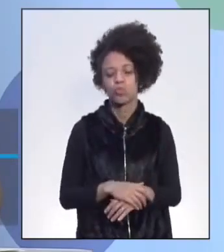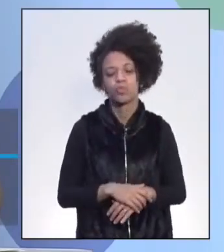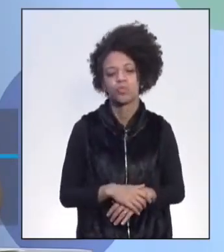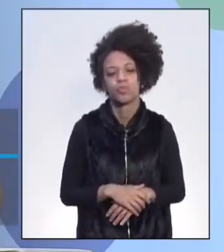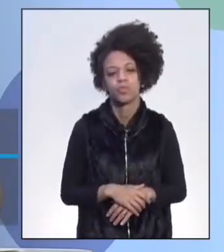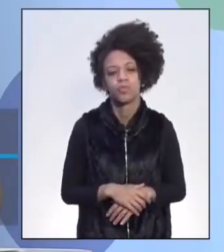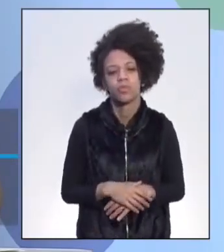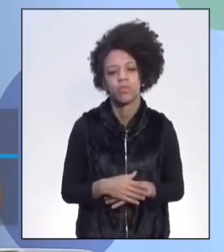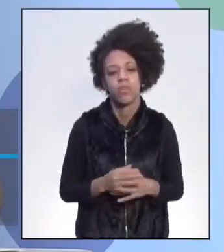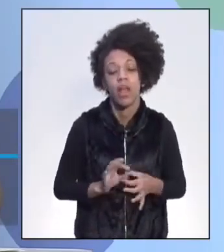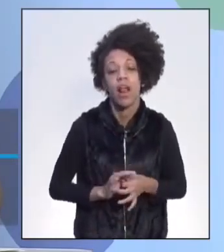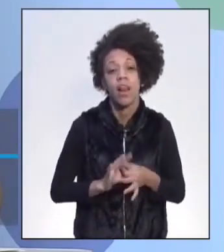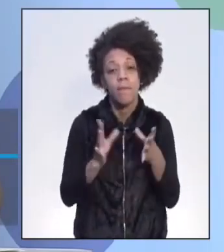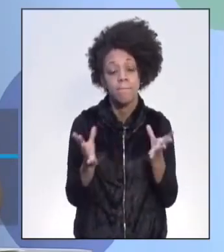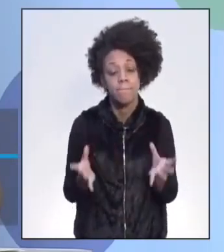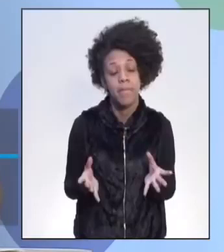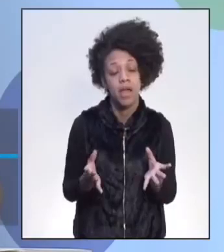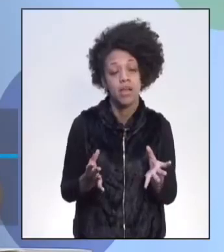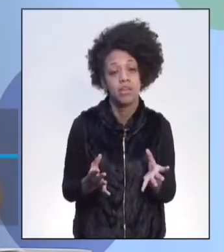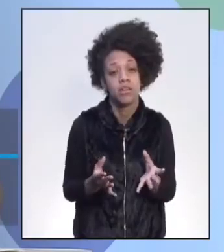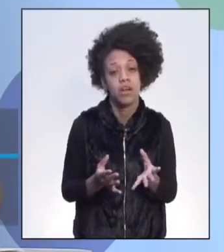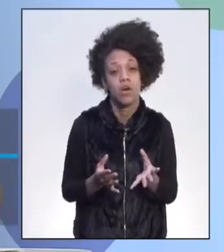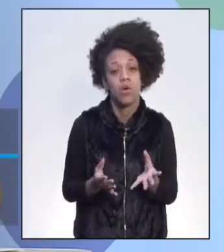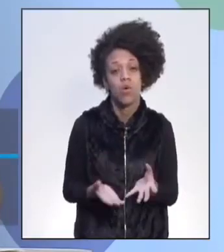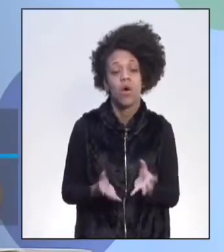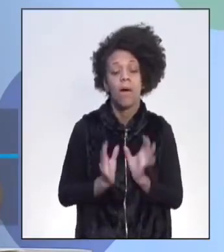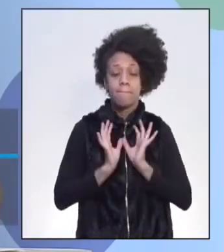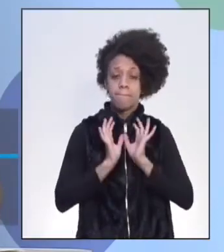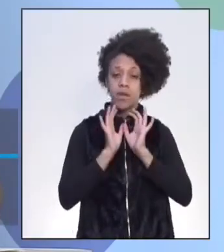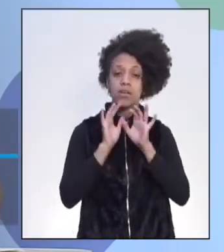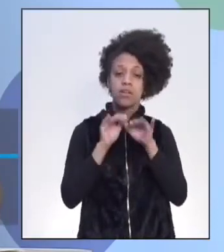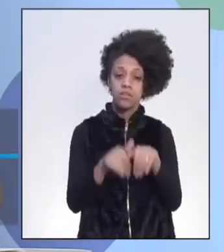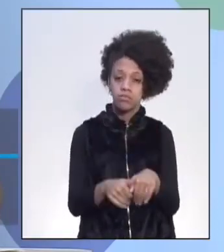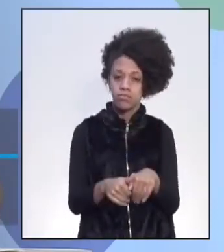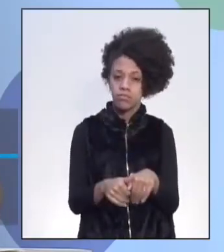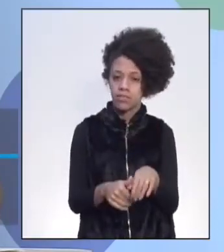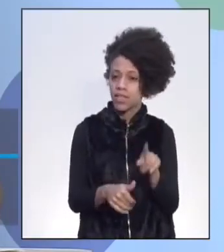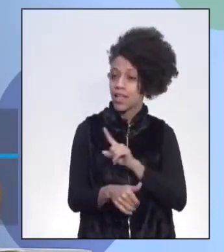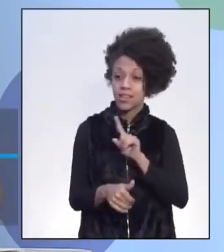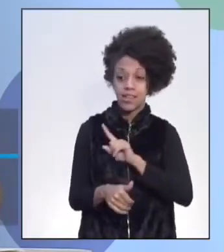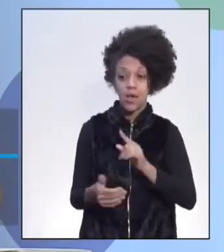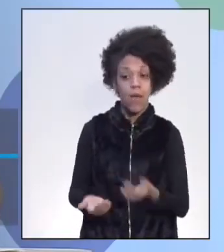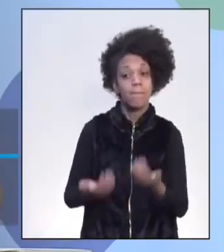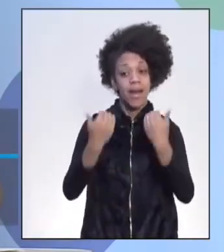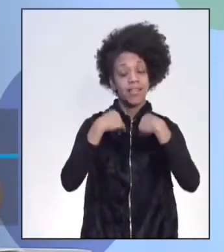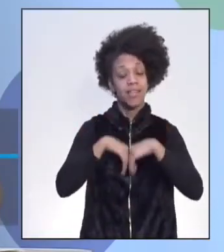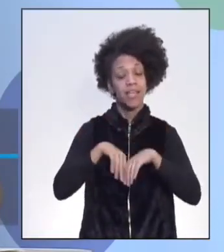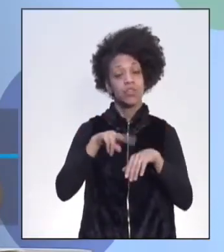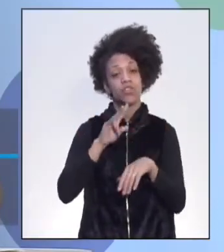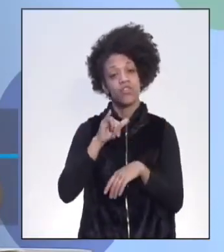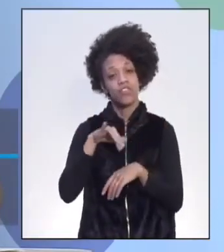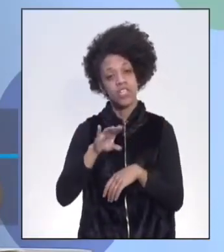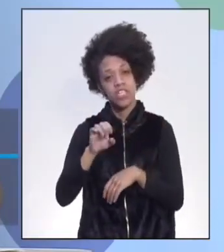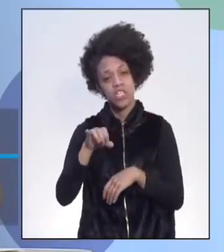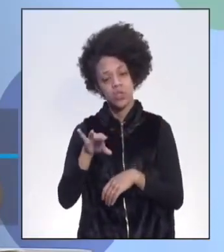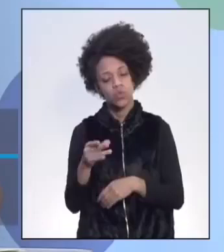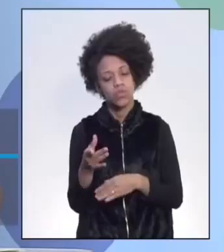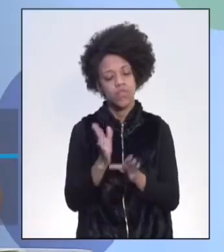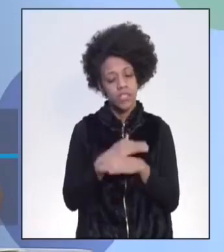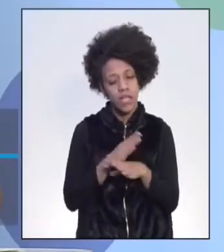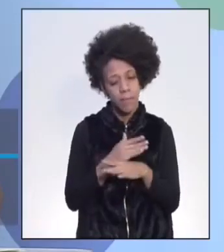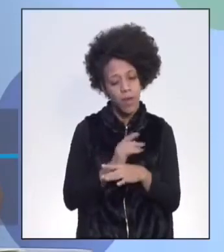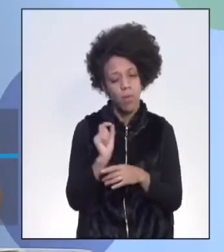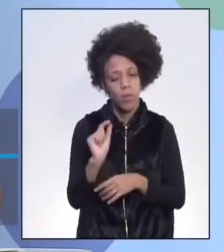Glândula que libera hormônios para fora, não, Vinícius, para dentro. Acho que ele se enganou aqui um